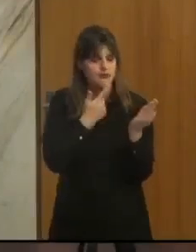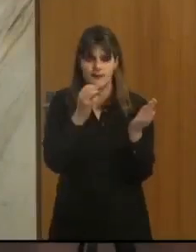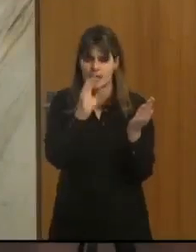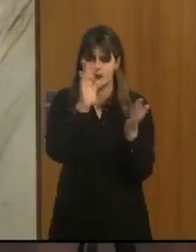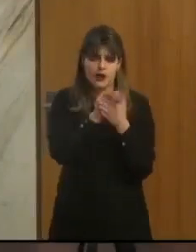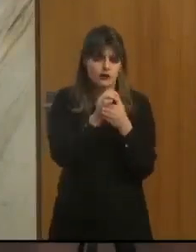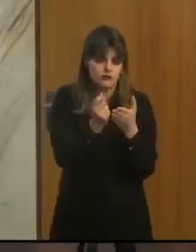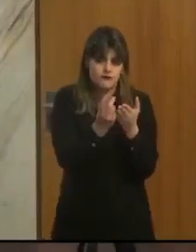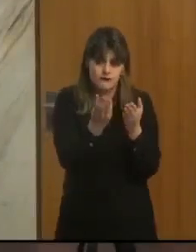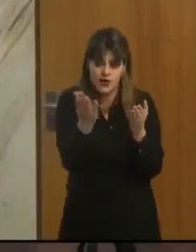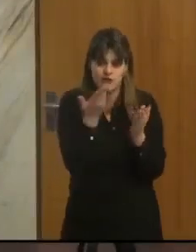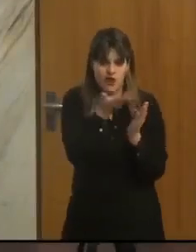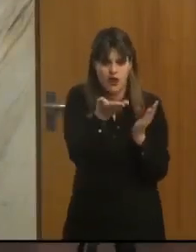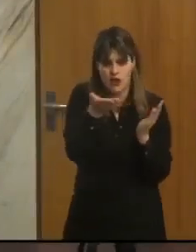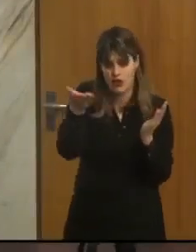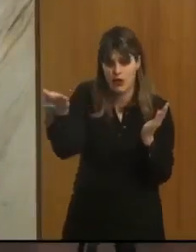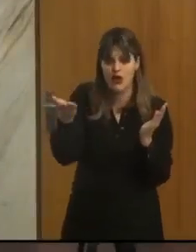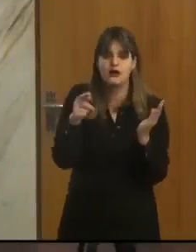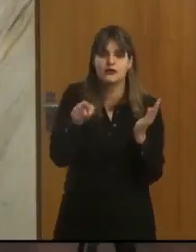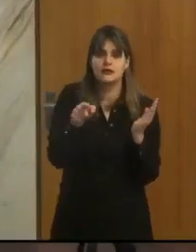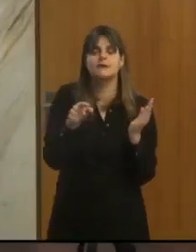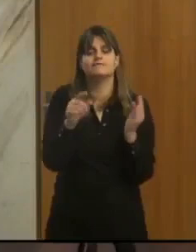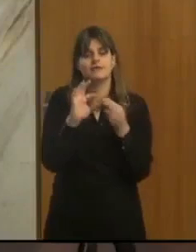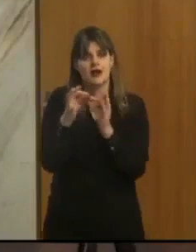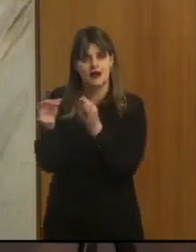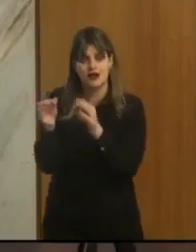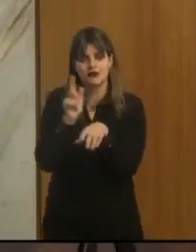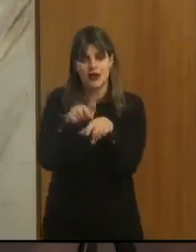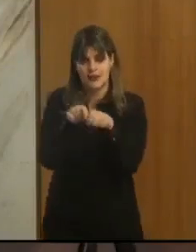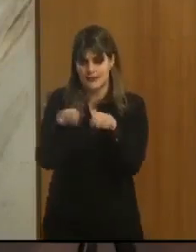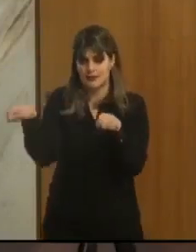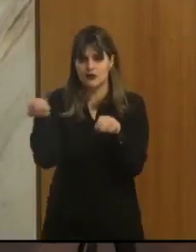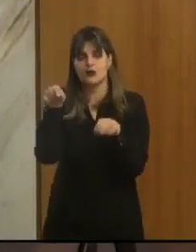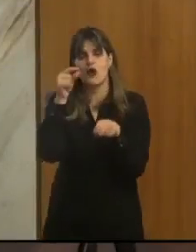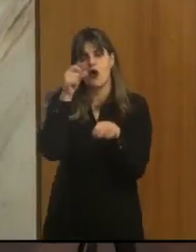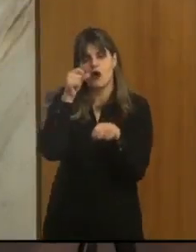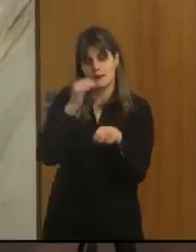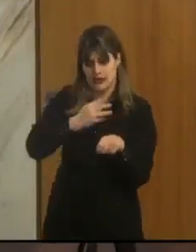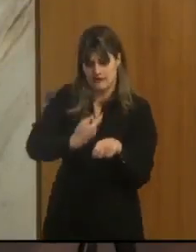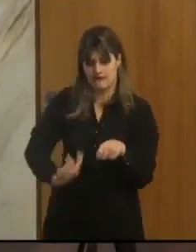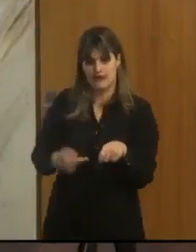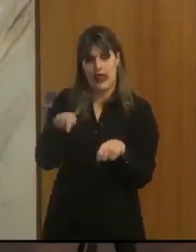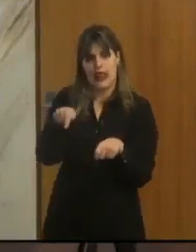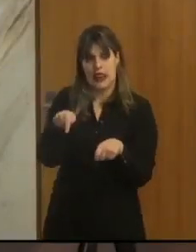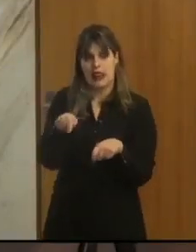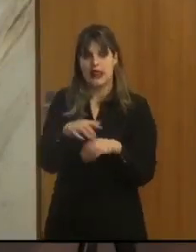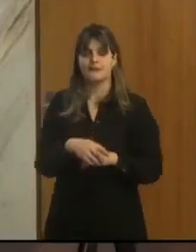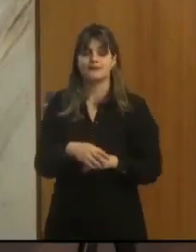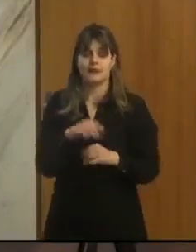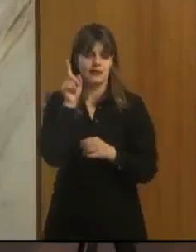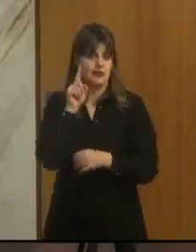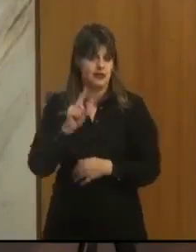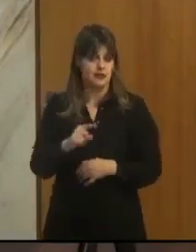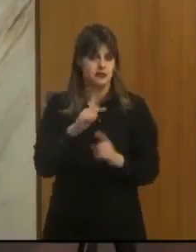cartas que existem e assim inferir o tempo que ele esteve na Vila de Sor. As datas destas cartas vão